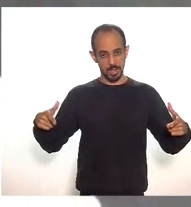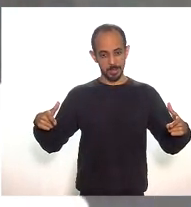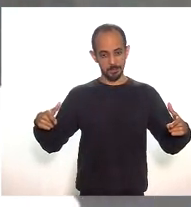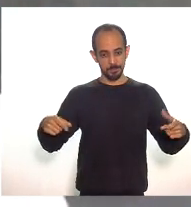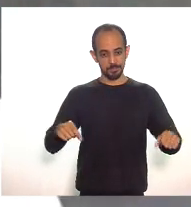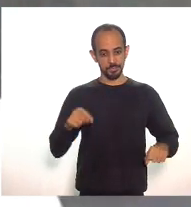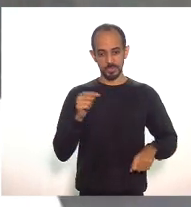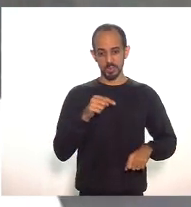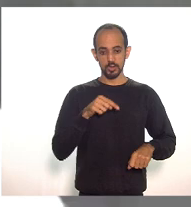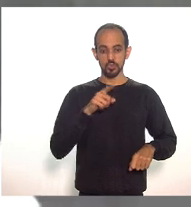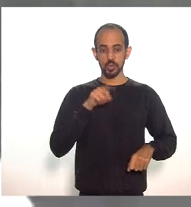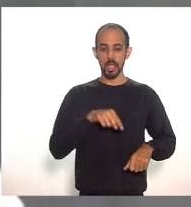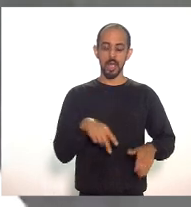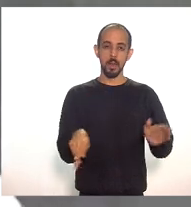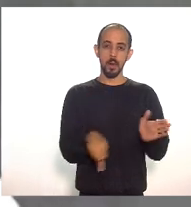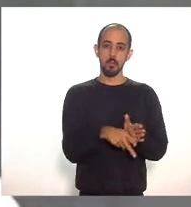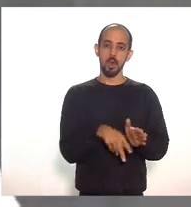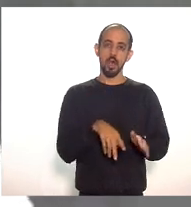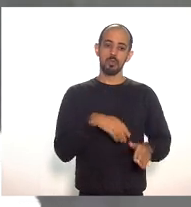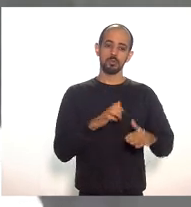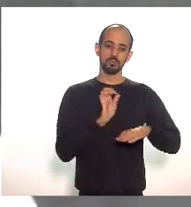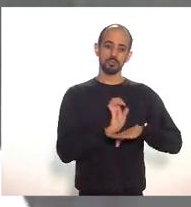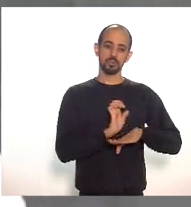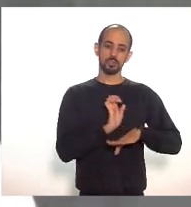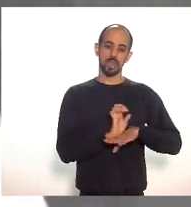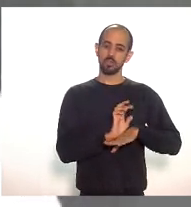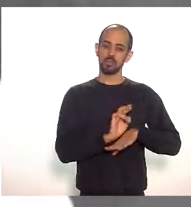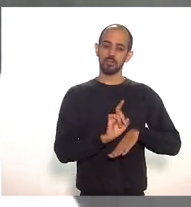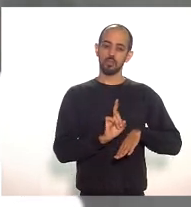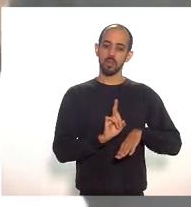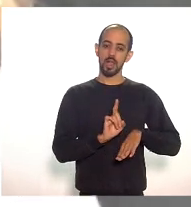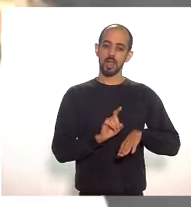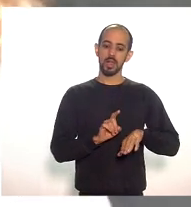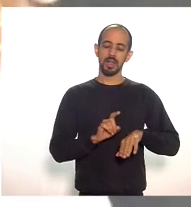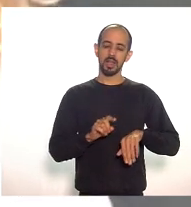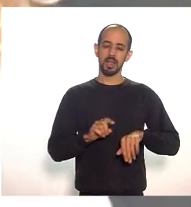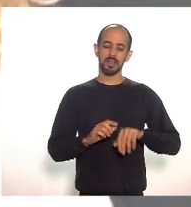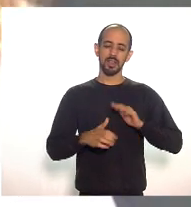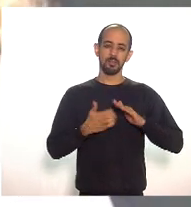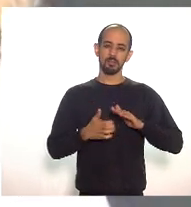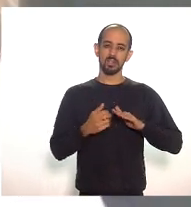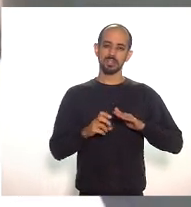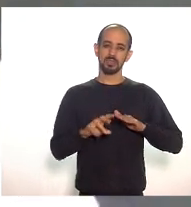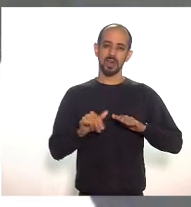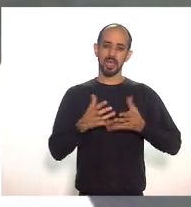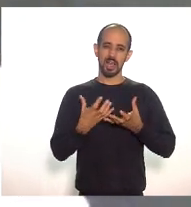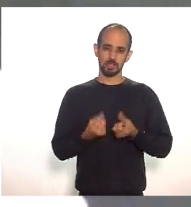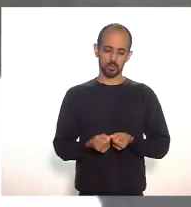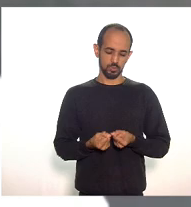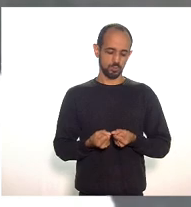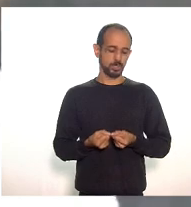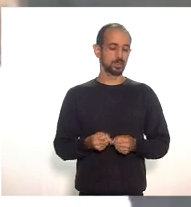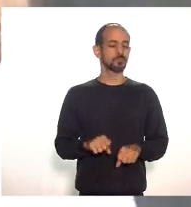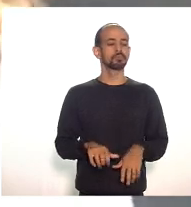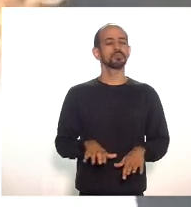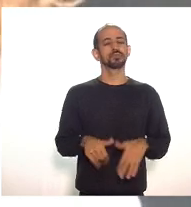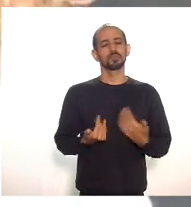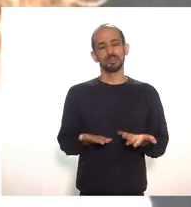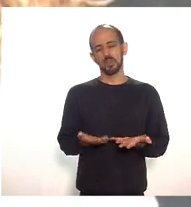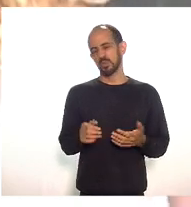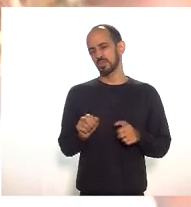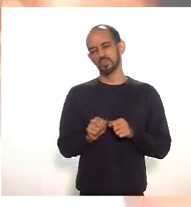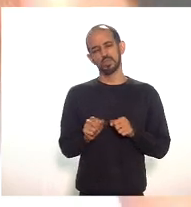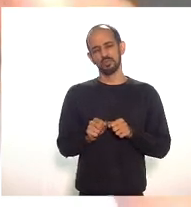cargo do estado e não dessa empresa que ficará com esse bem público o que abre enumeras